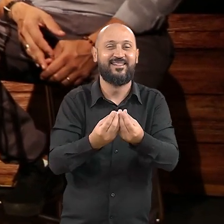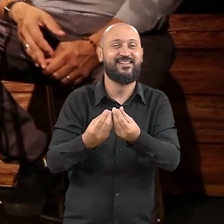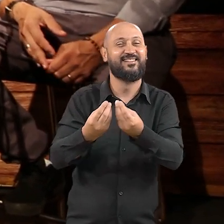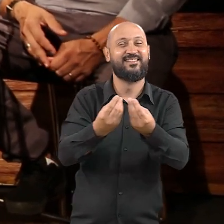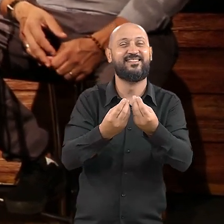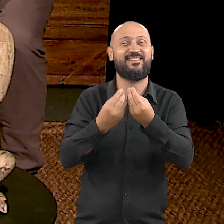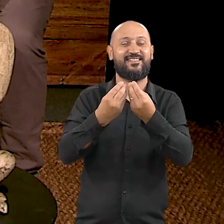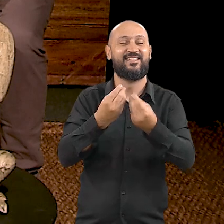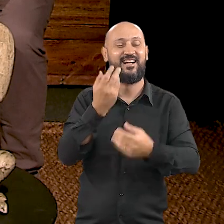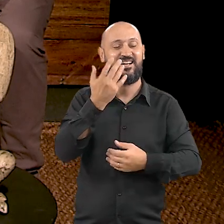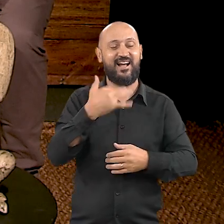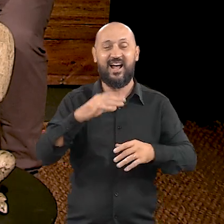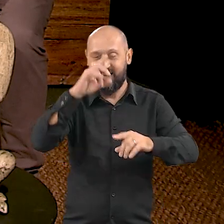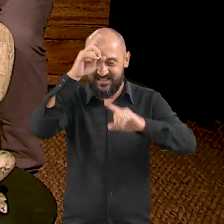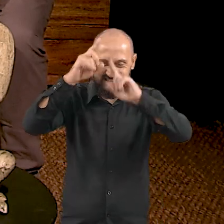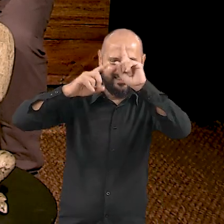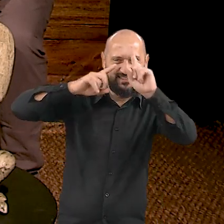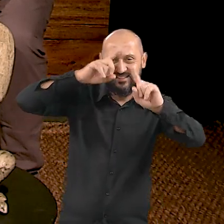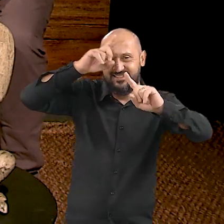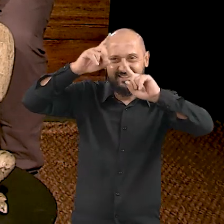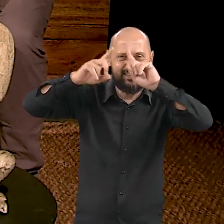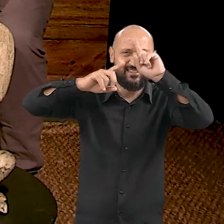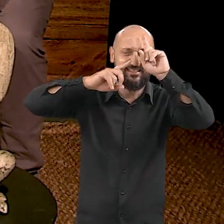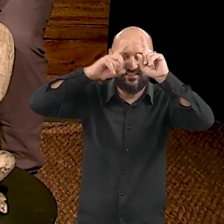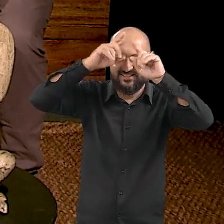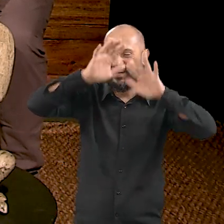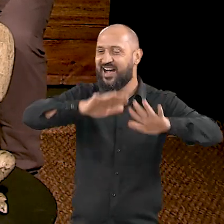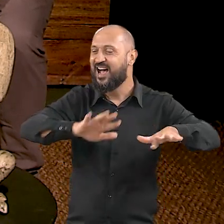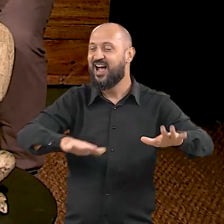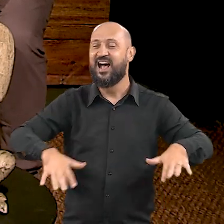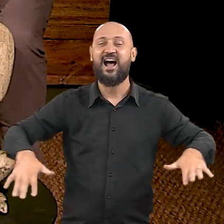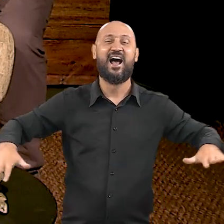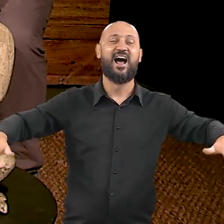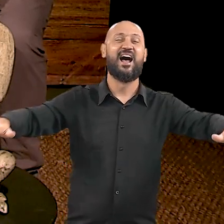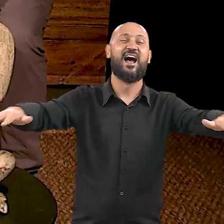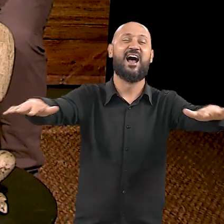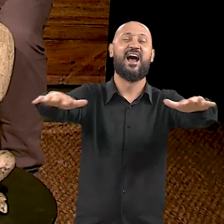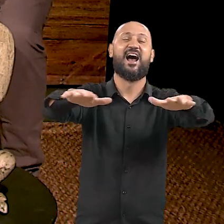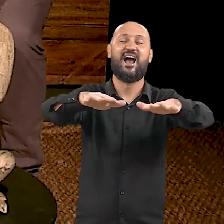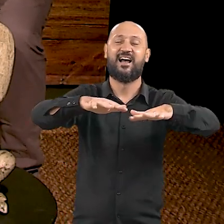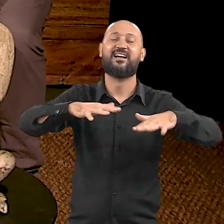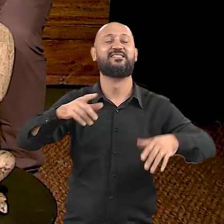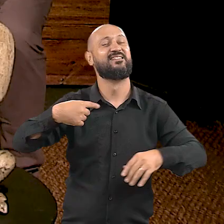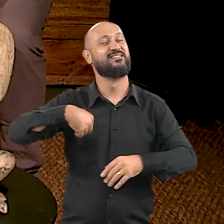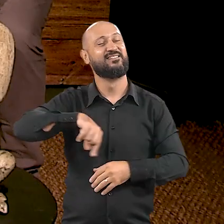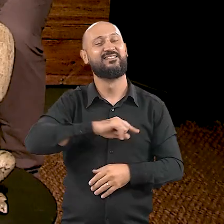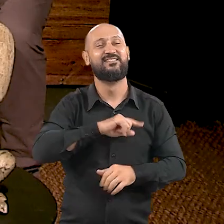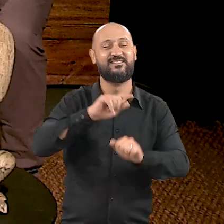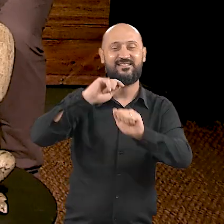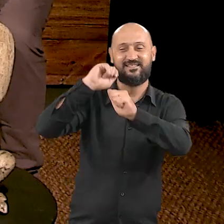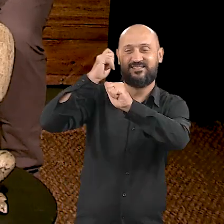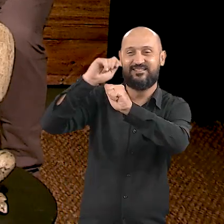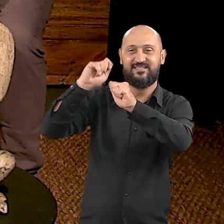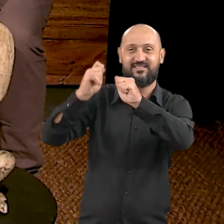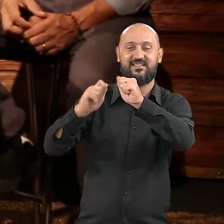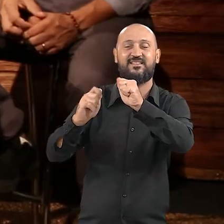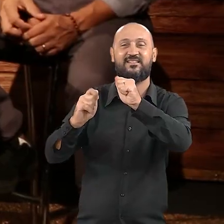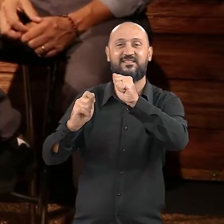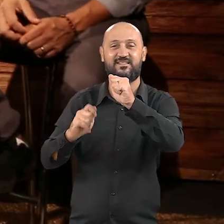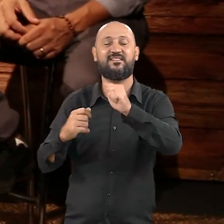materializados, nossas criações fluindo por todos os lados, nosso